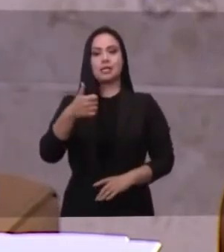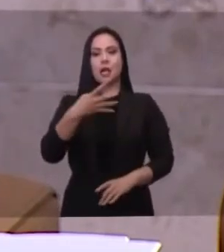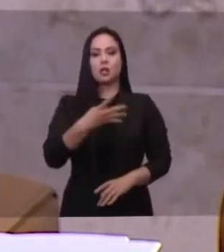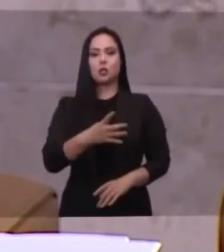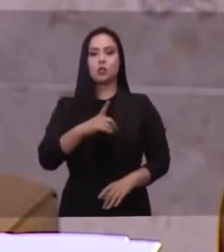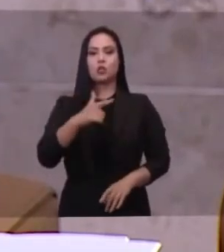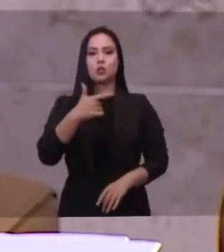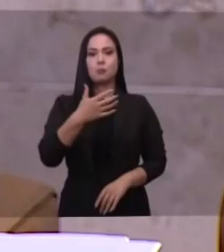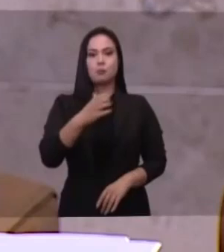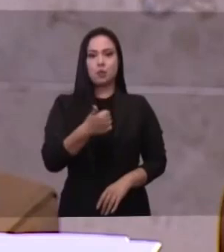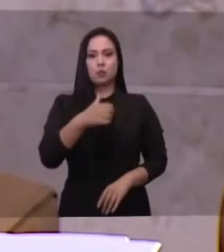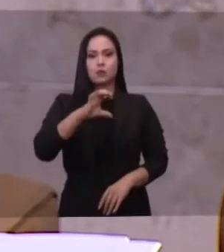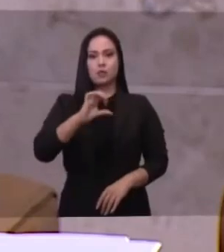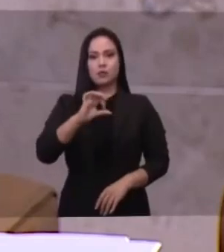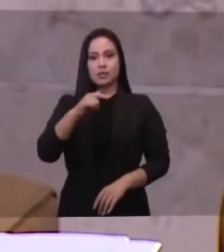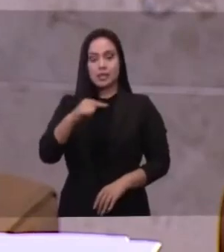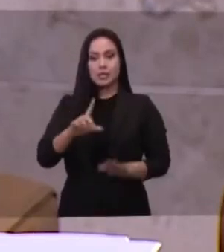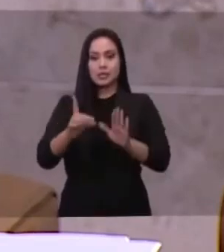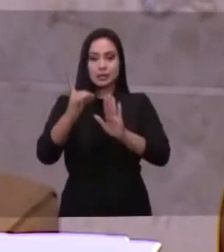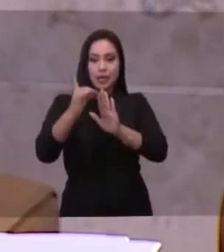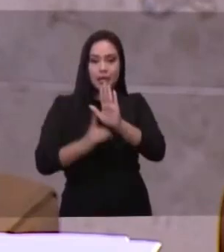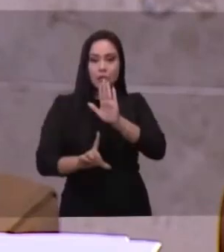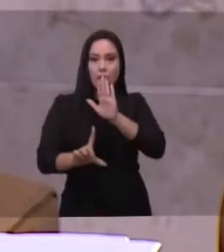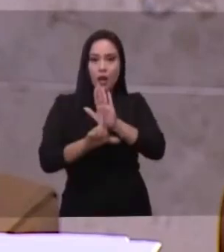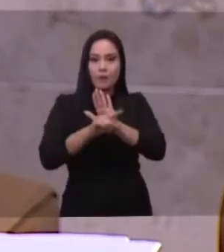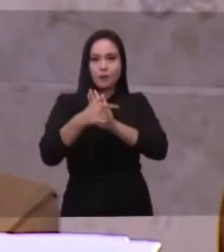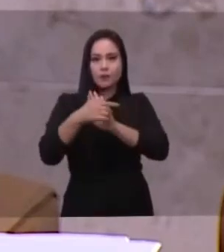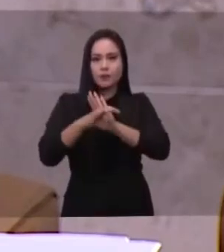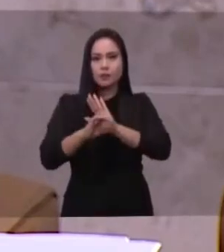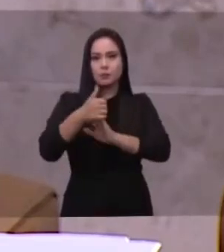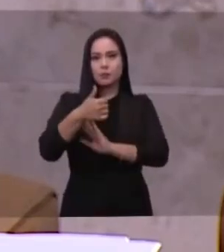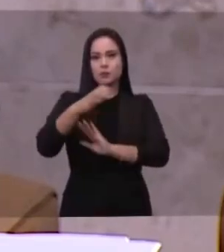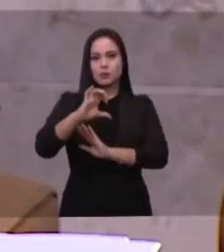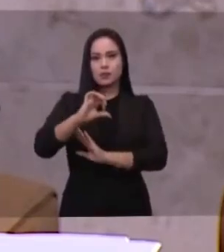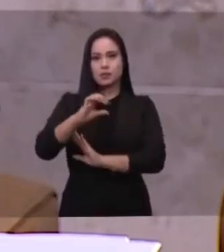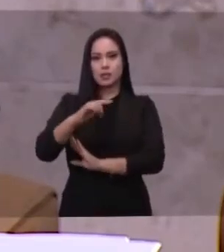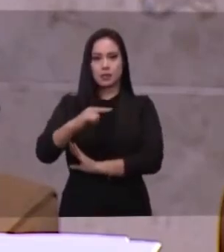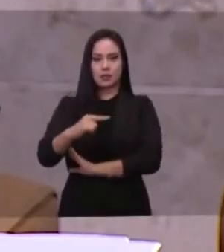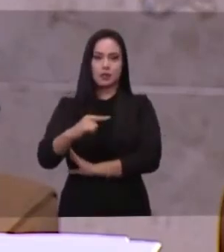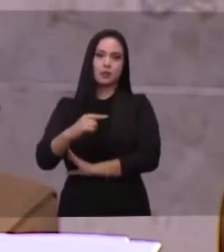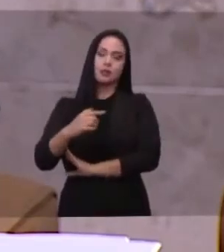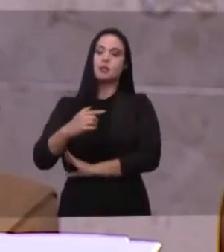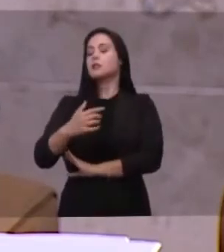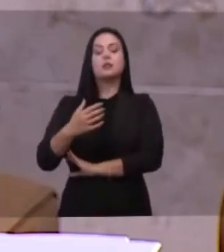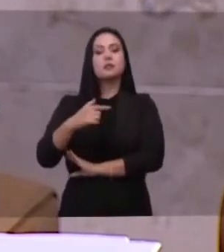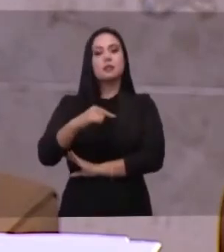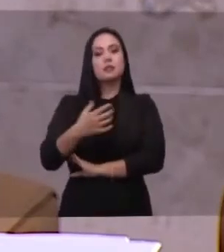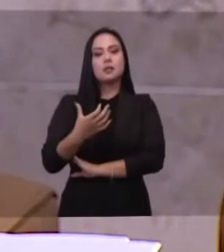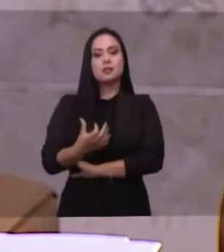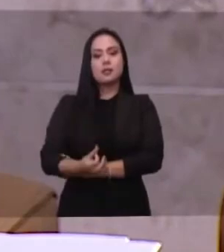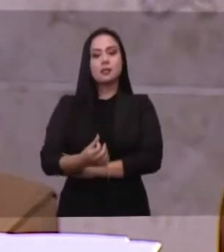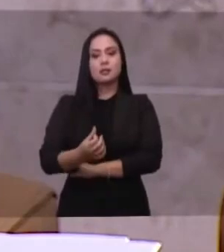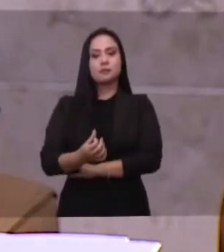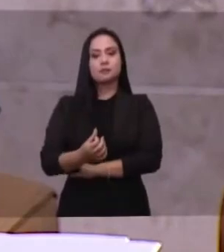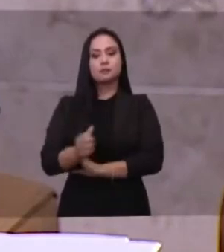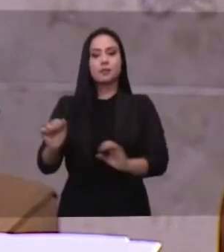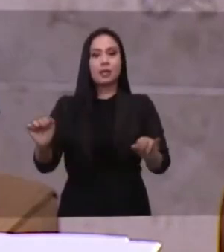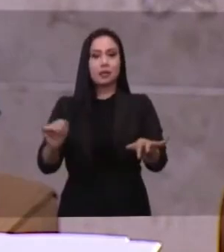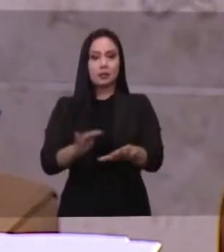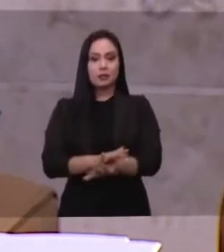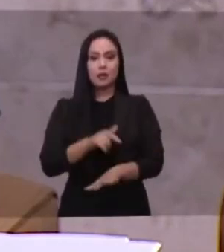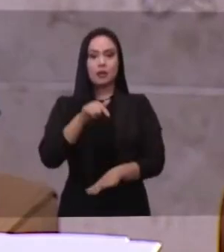corda vermelha em laço no pescoço. Que disciplina a execução hipotecária, concedeu aos